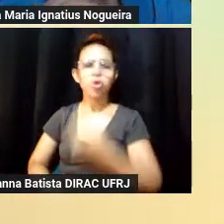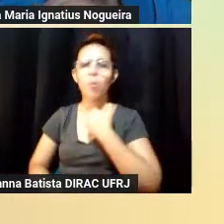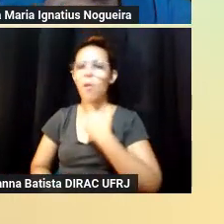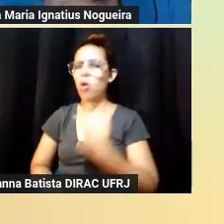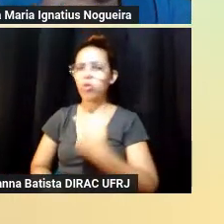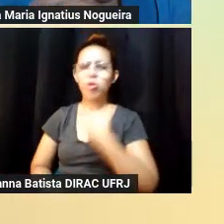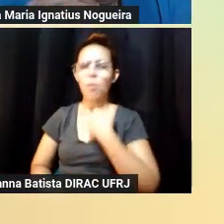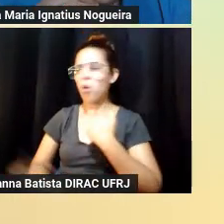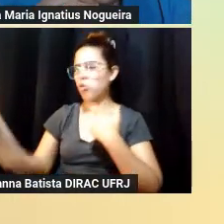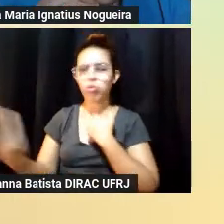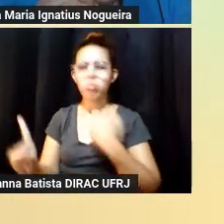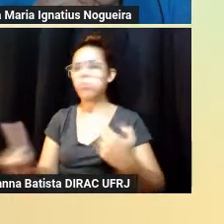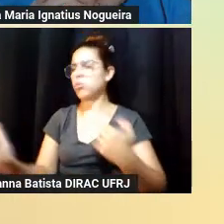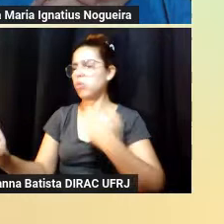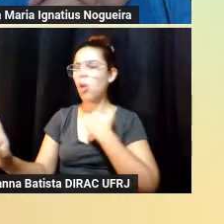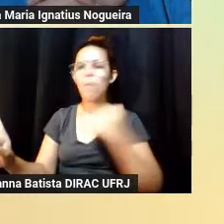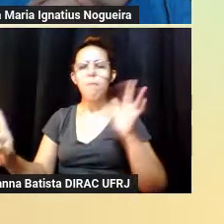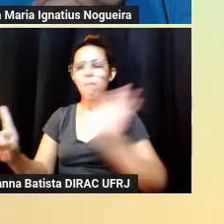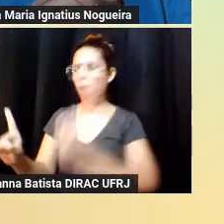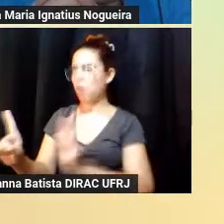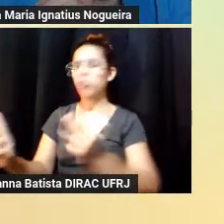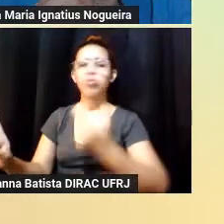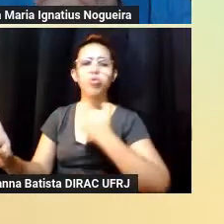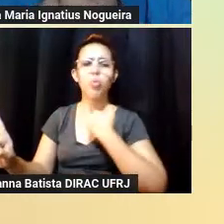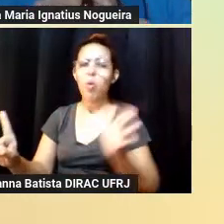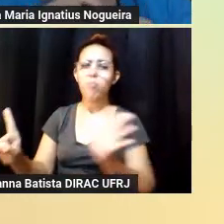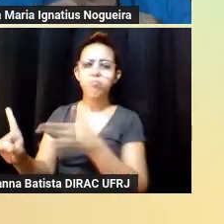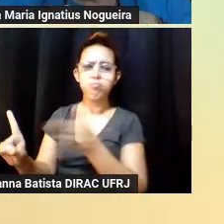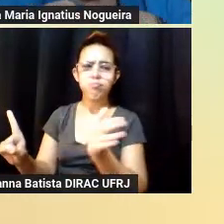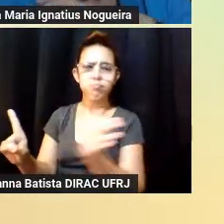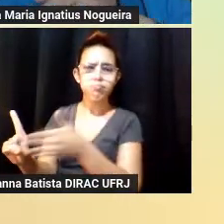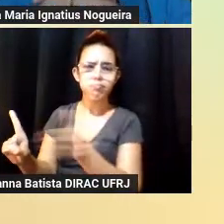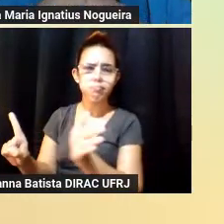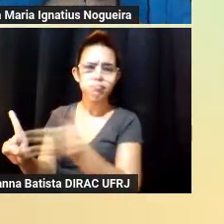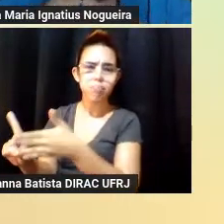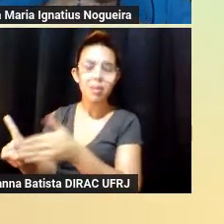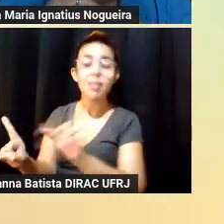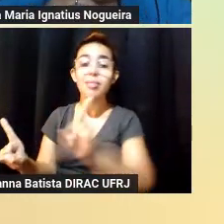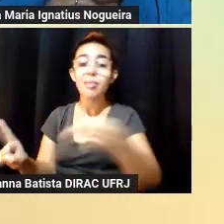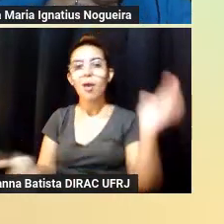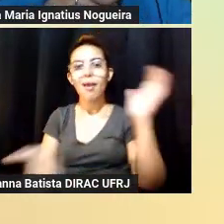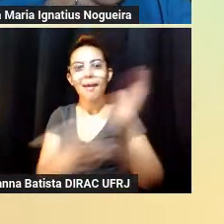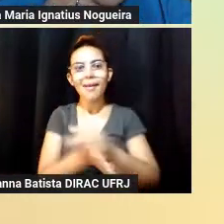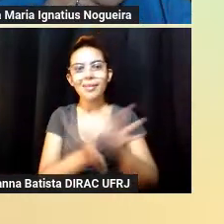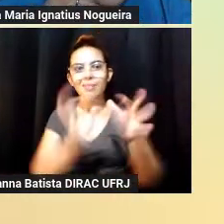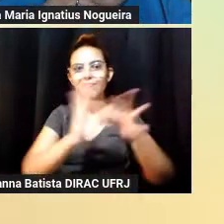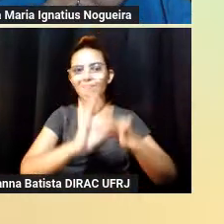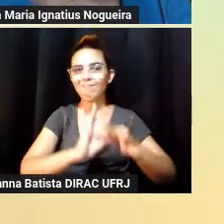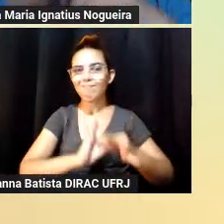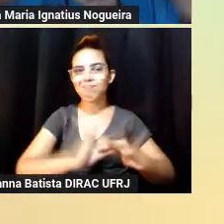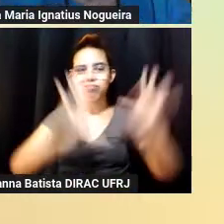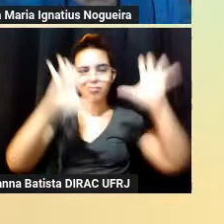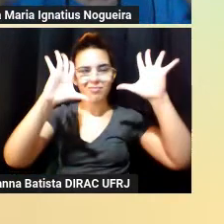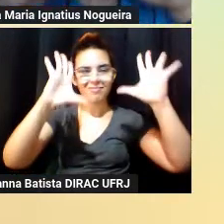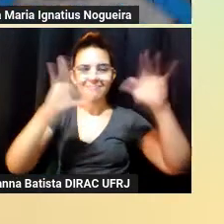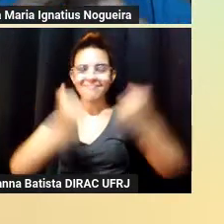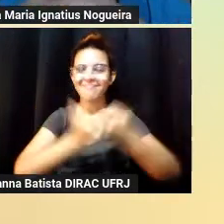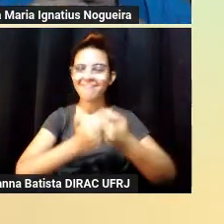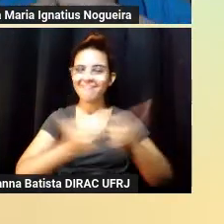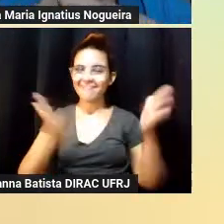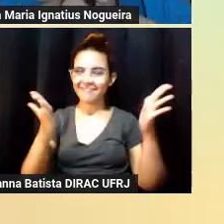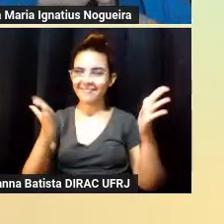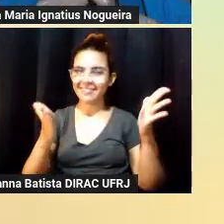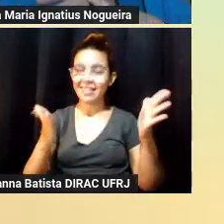livre. A minha ida para Maringá também foi... Minha vida é toda por acaso. Né? Eu